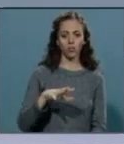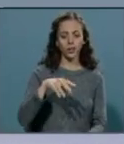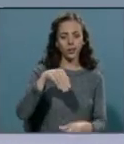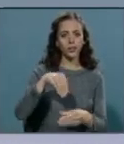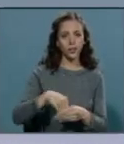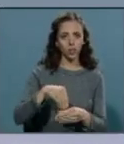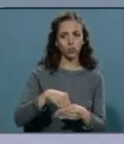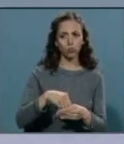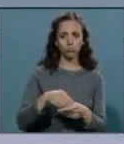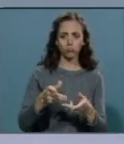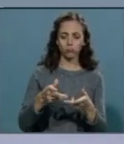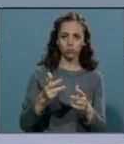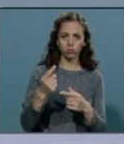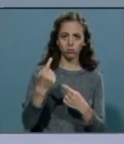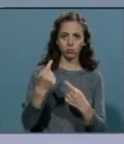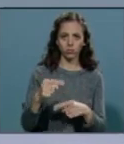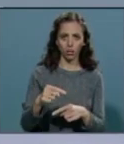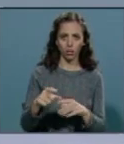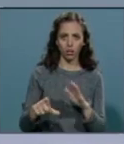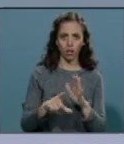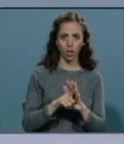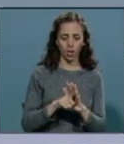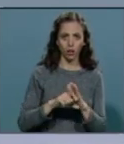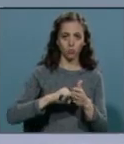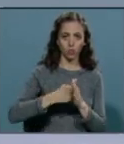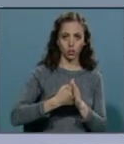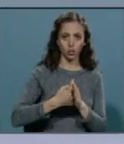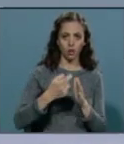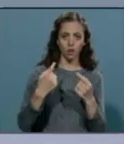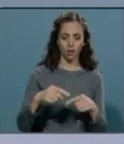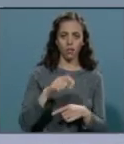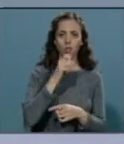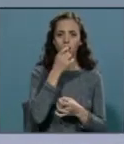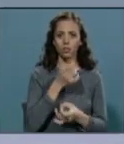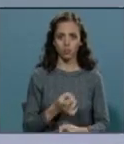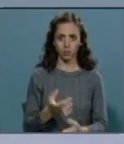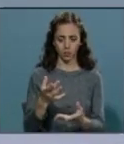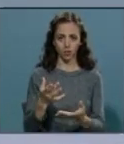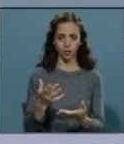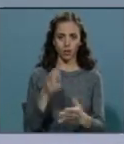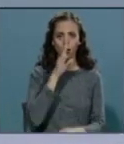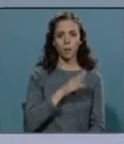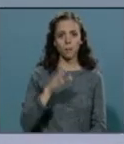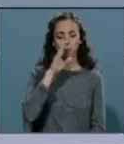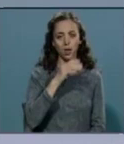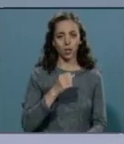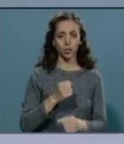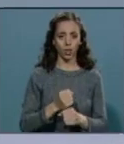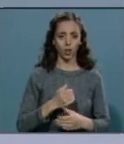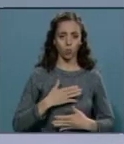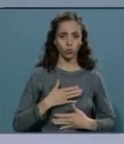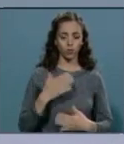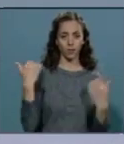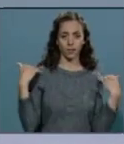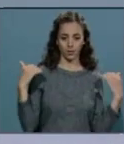daquilo que disponha o decreto-lei do estado de emergência que permitia a prática de profissionais em